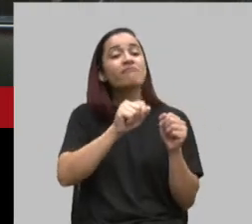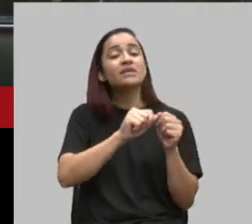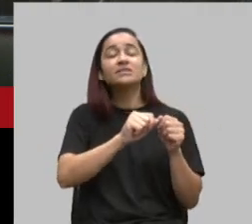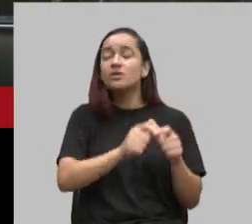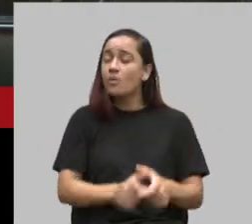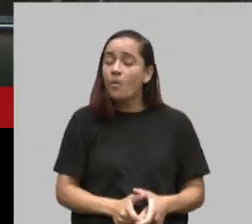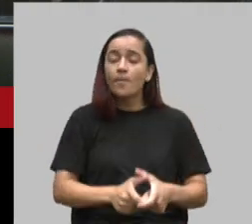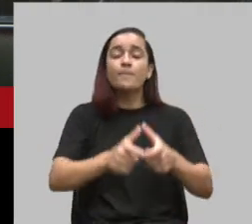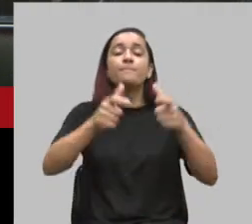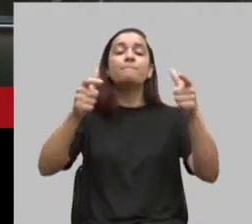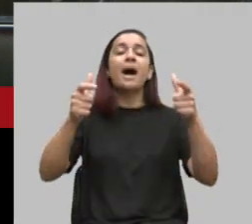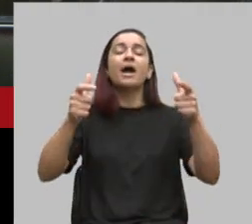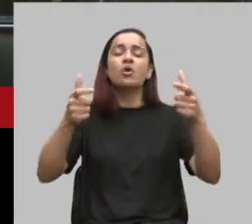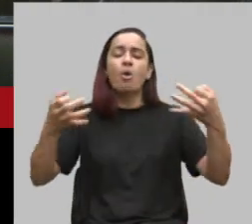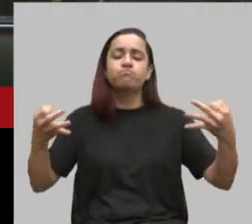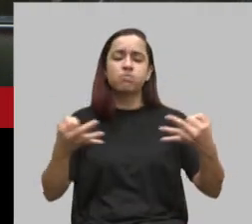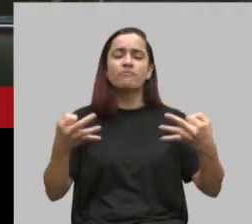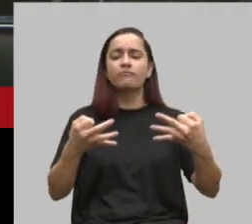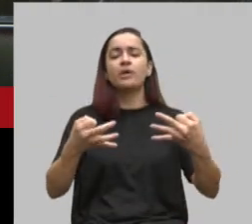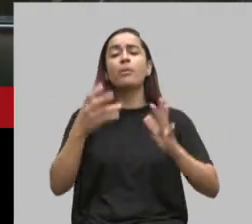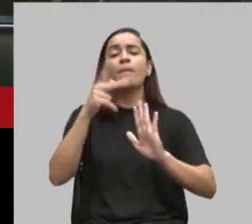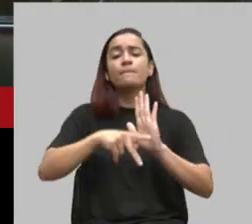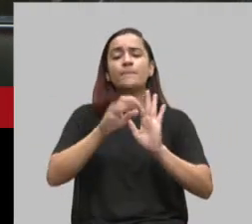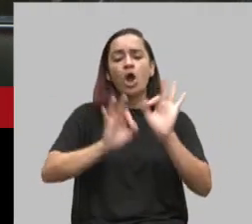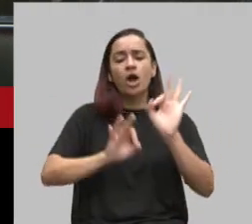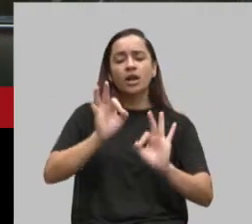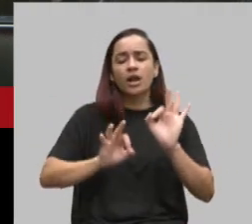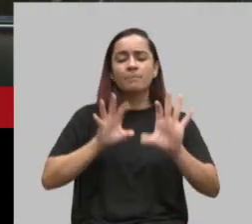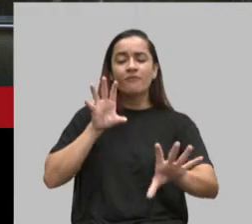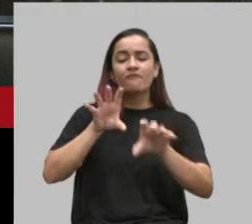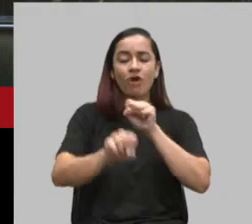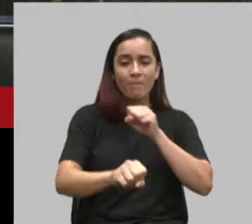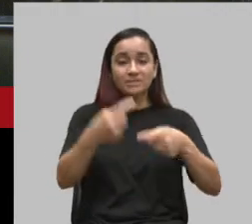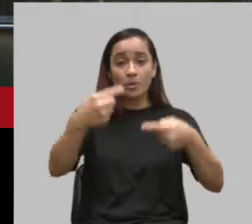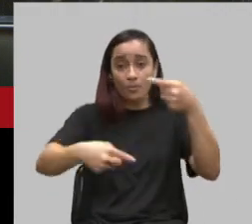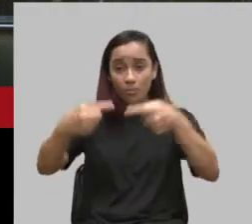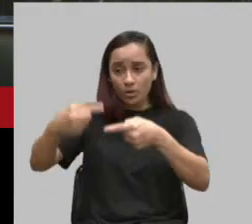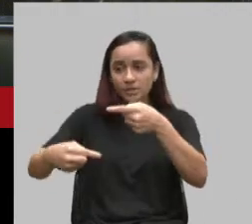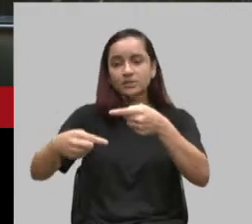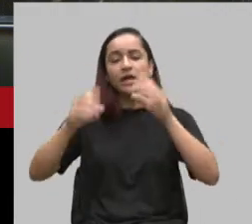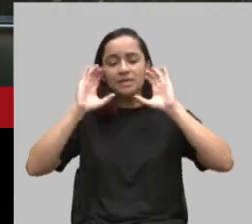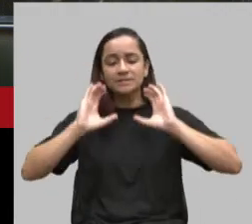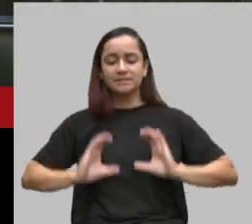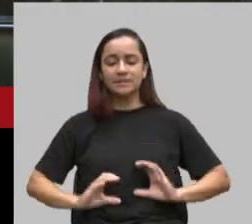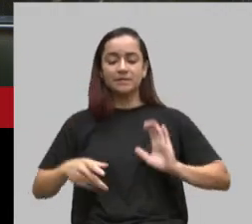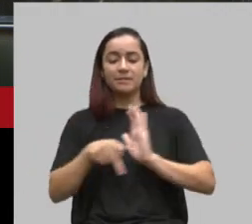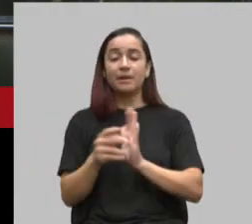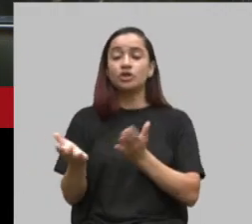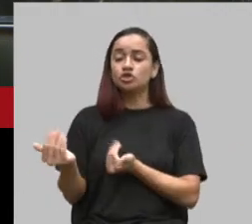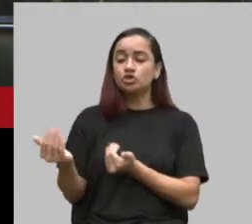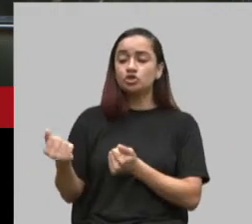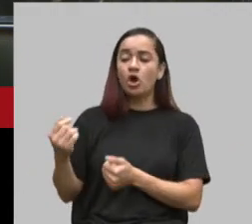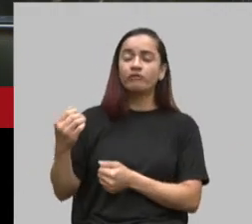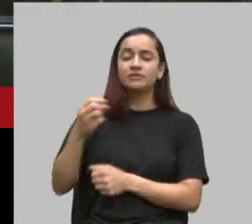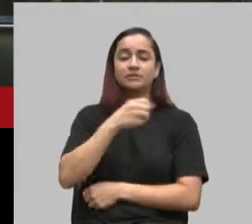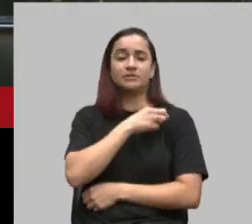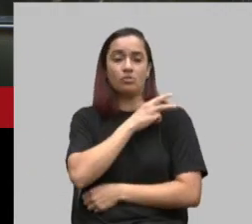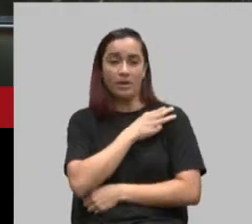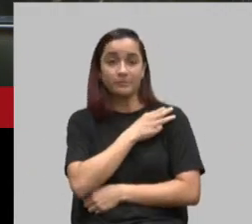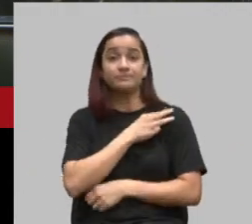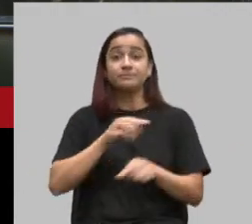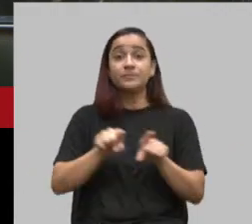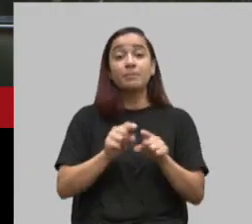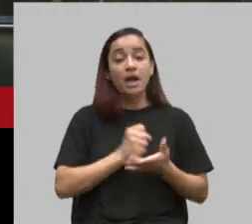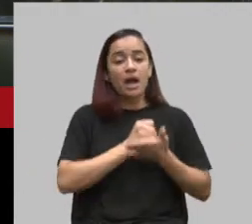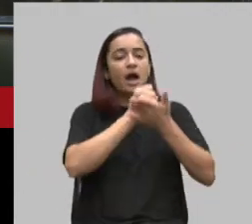completo programa de Formação em política e cidadania para jovens do ensino médio e estão ajudando a fortalecer a